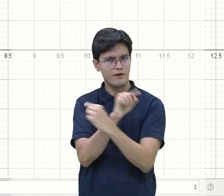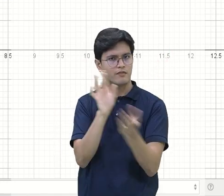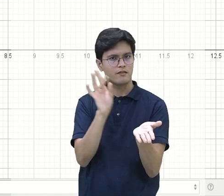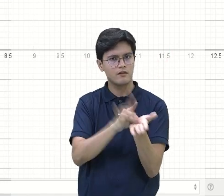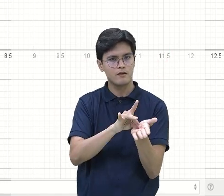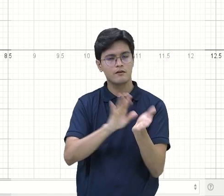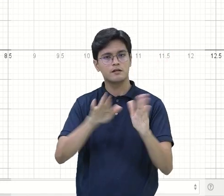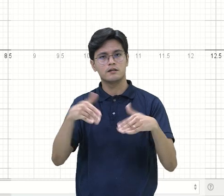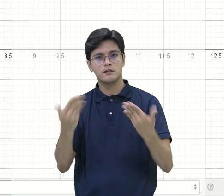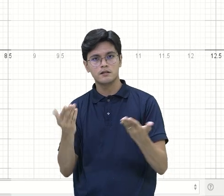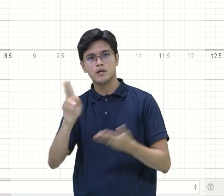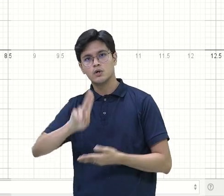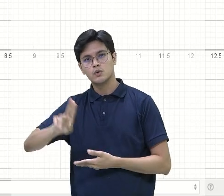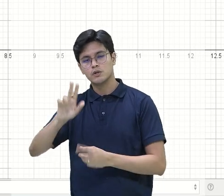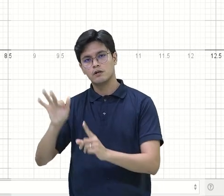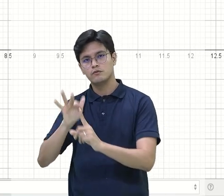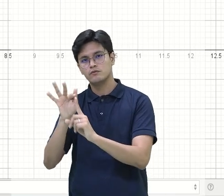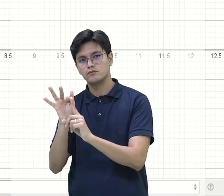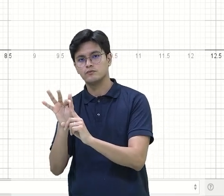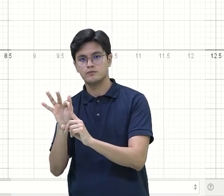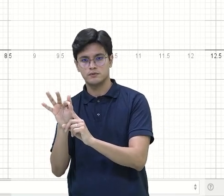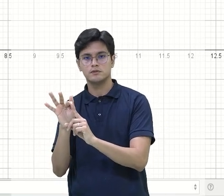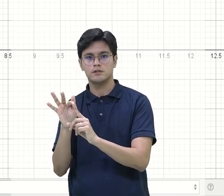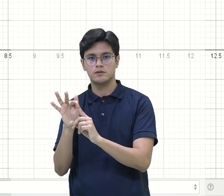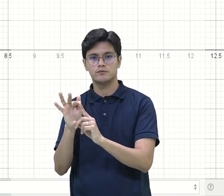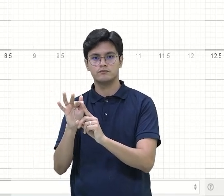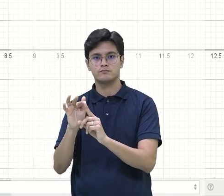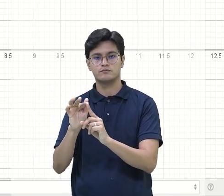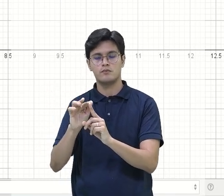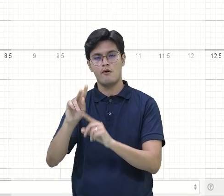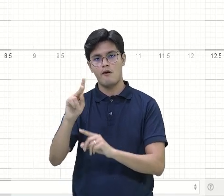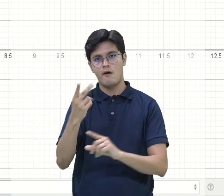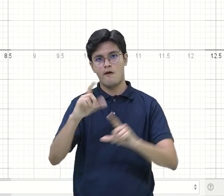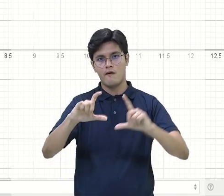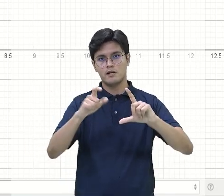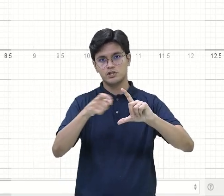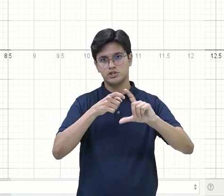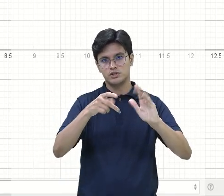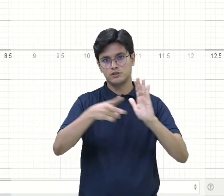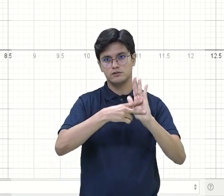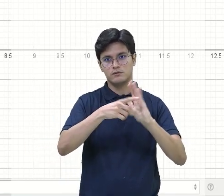aqui a função h de x igual a x.